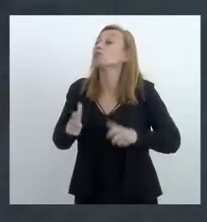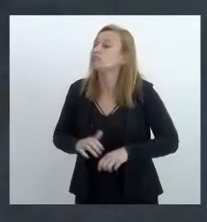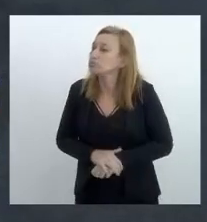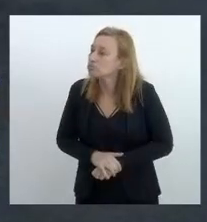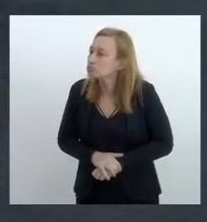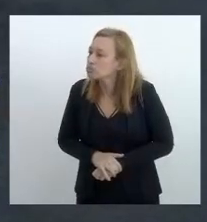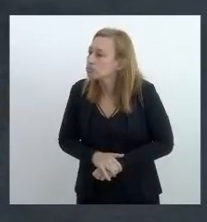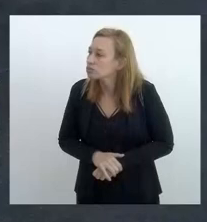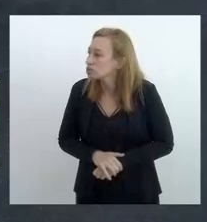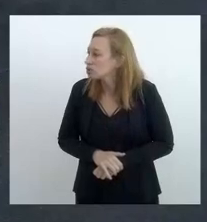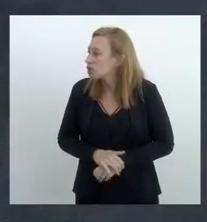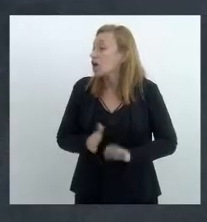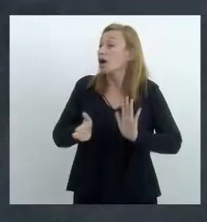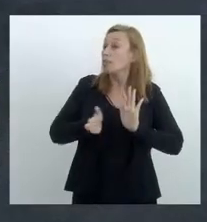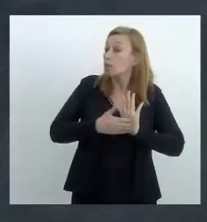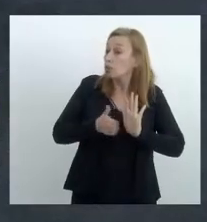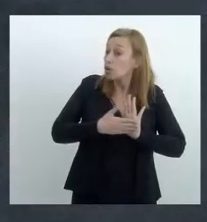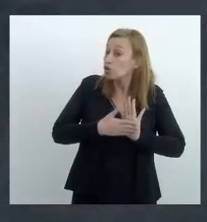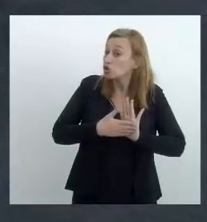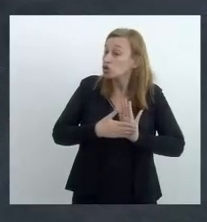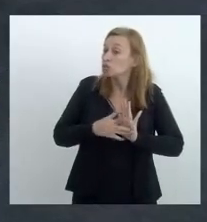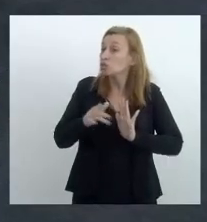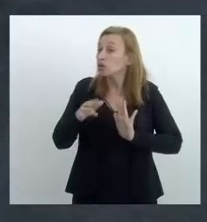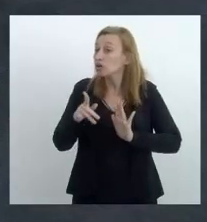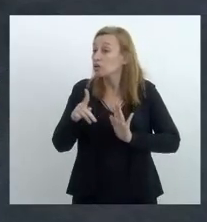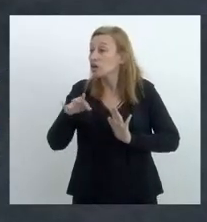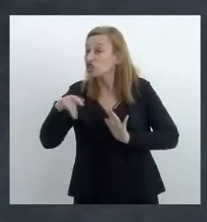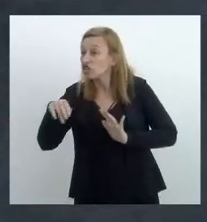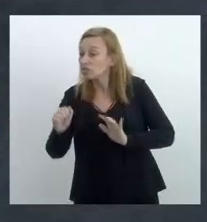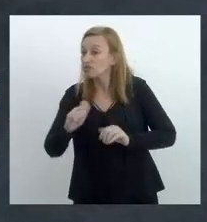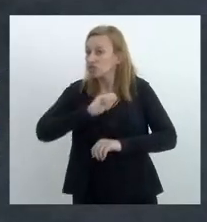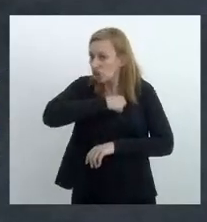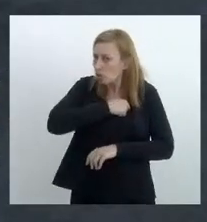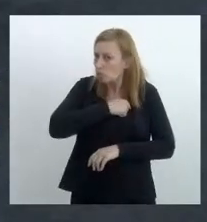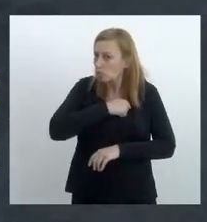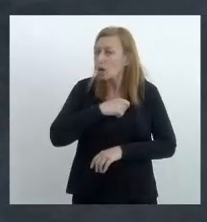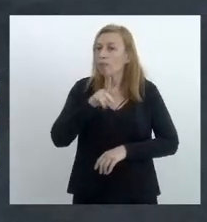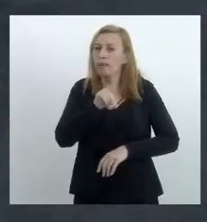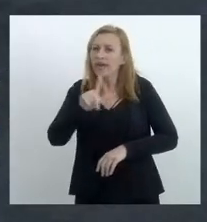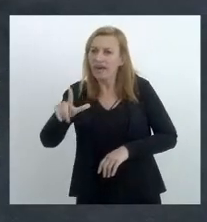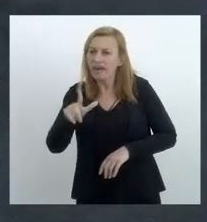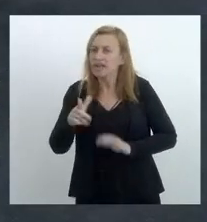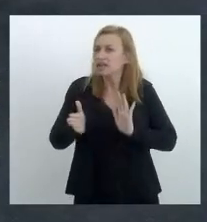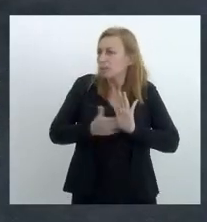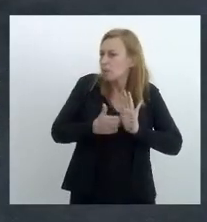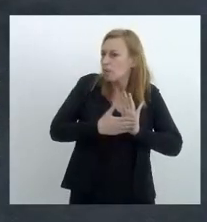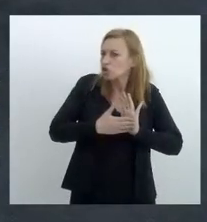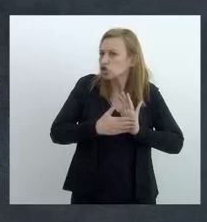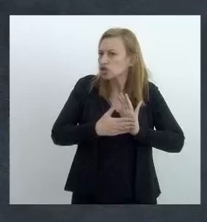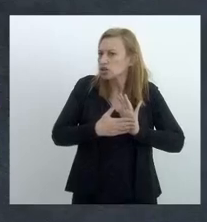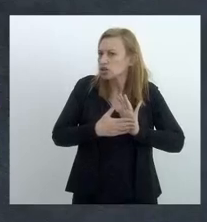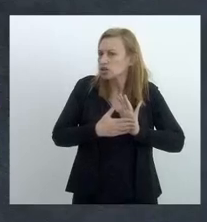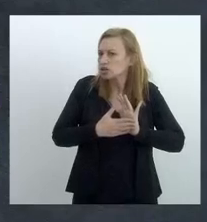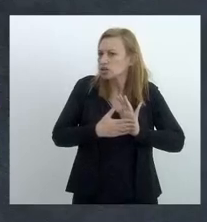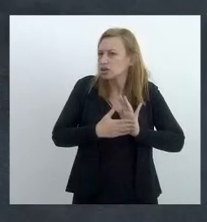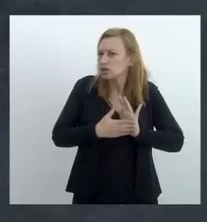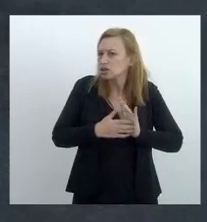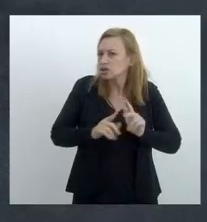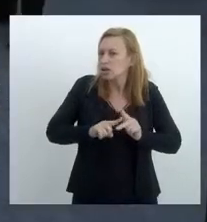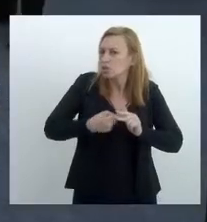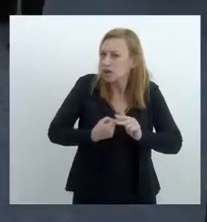Ele foi levado em conta na proposta do regime de recuperação fiscal? No PL, na proposta que altera